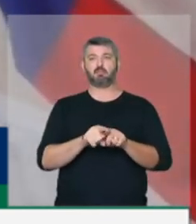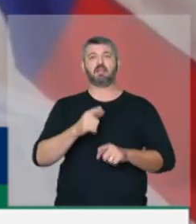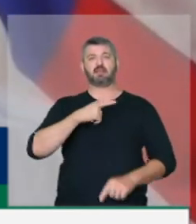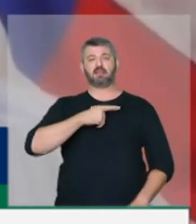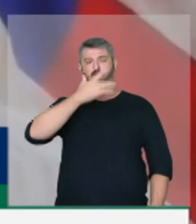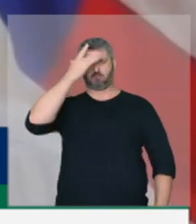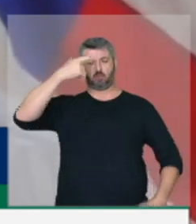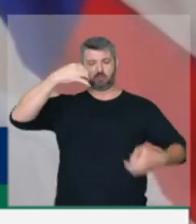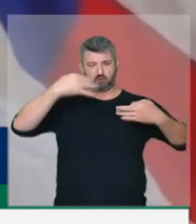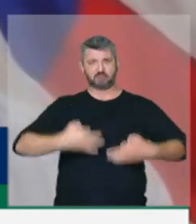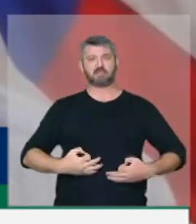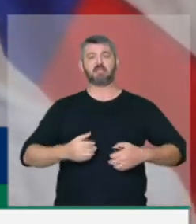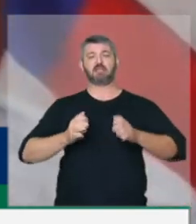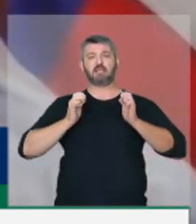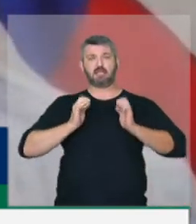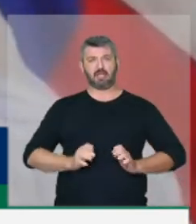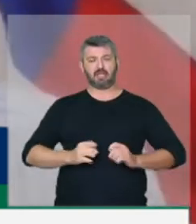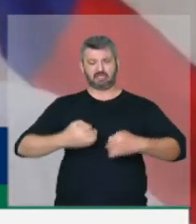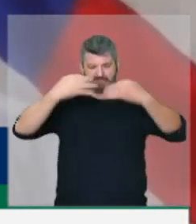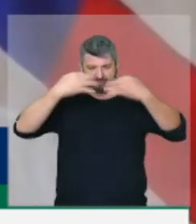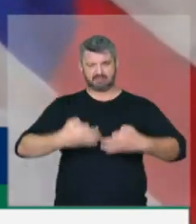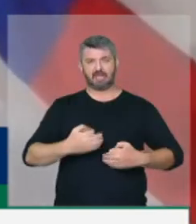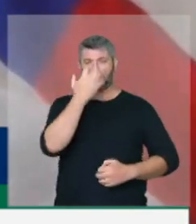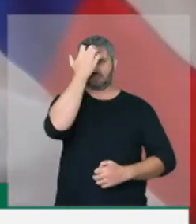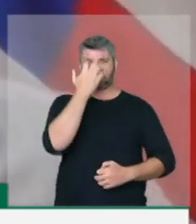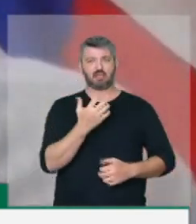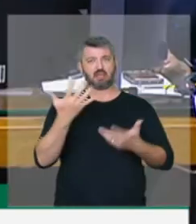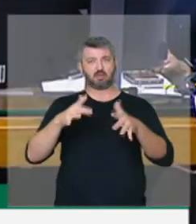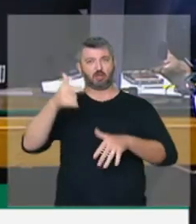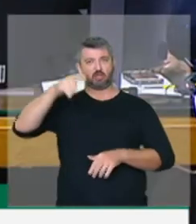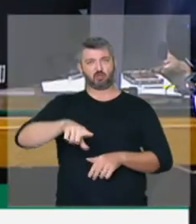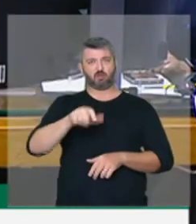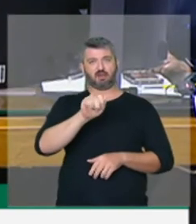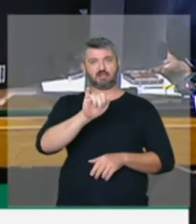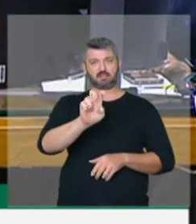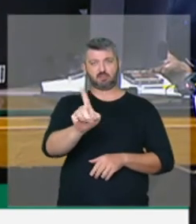generais honrados e honestos e sérios.